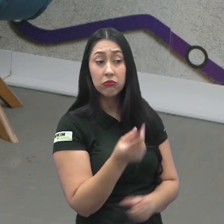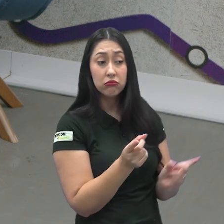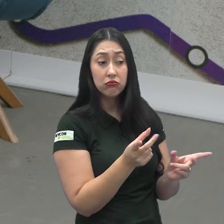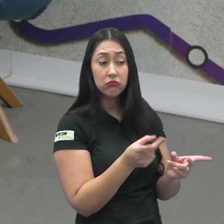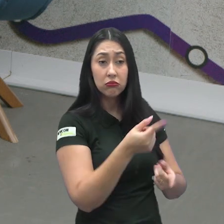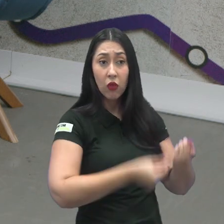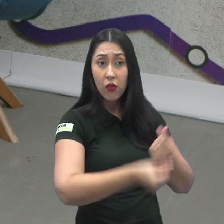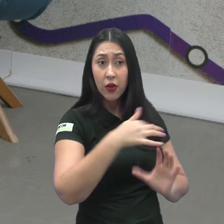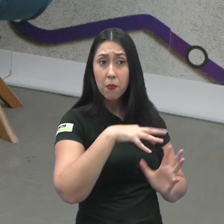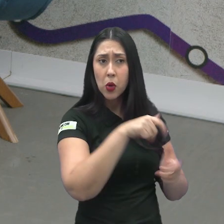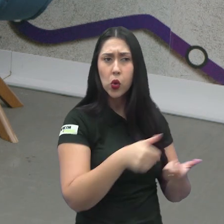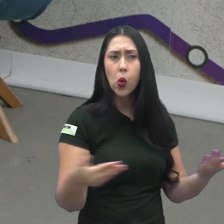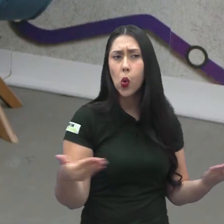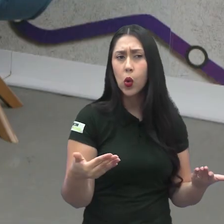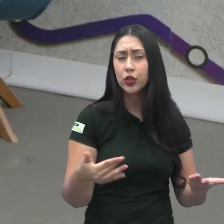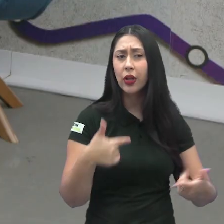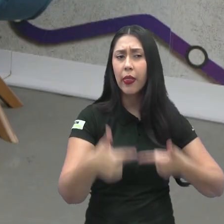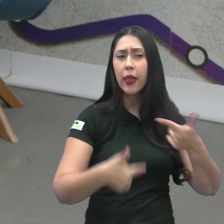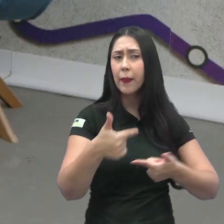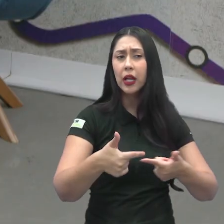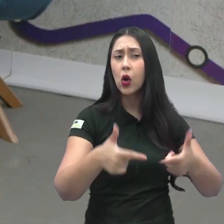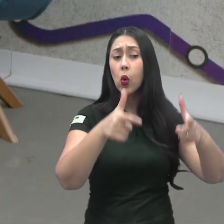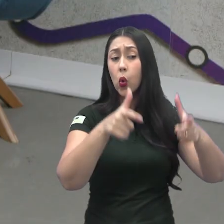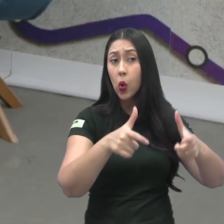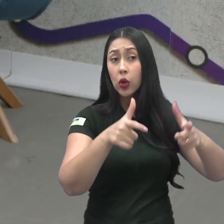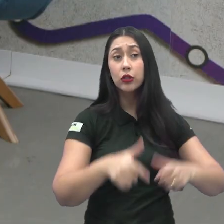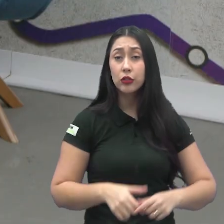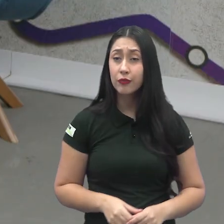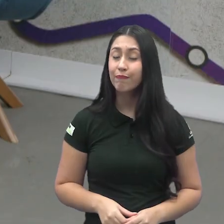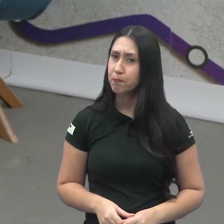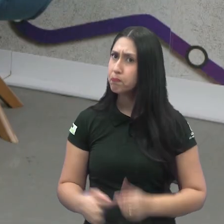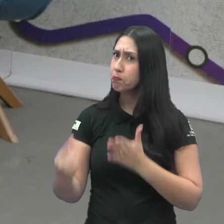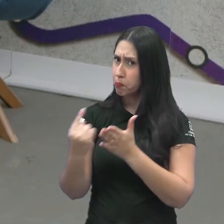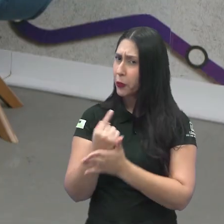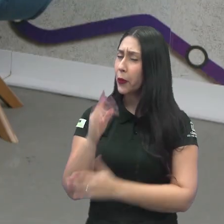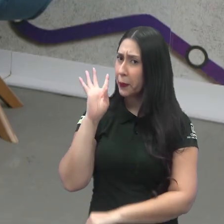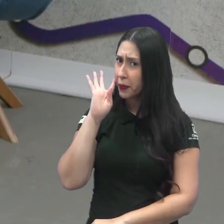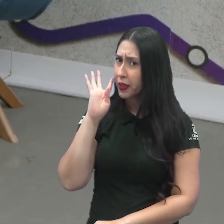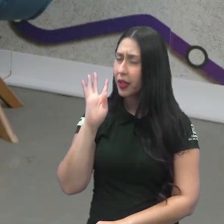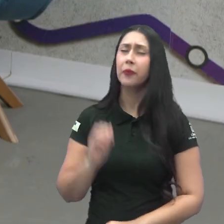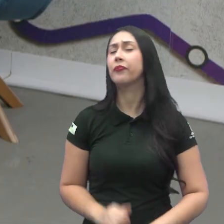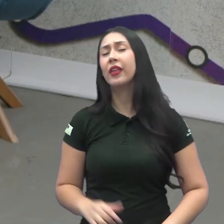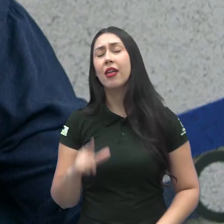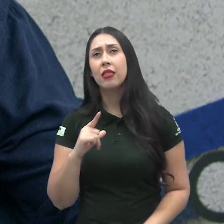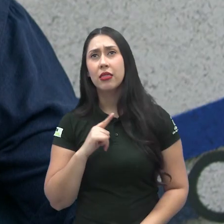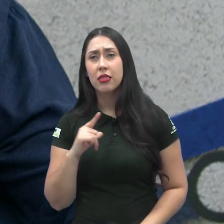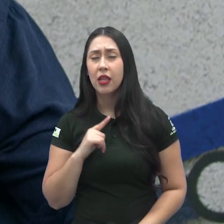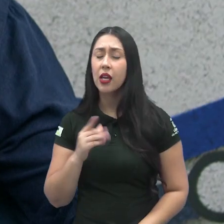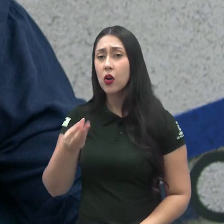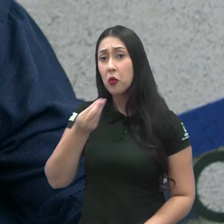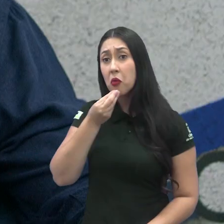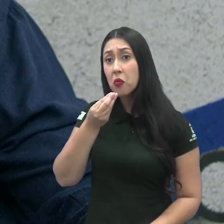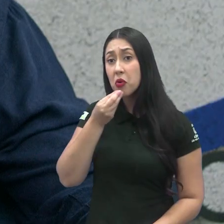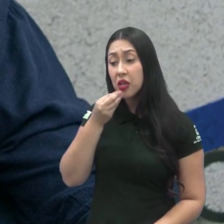exterior, né? Podem atuar em quais áreas hoje no mercado de trabalho? Muito legal, muito obrigado pela pergunta. Nós temos nas